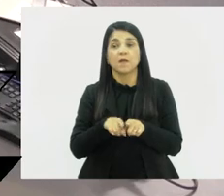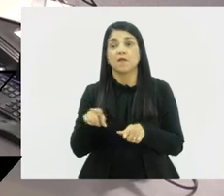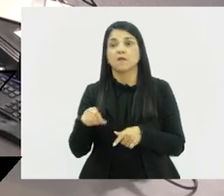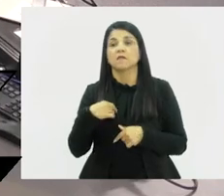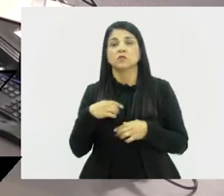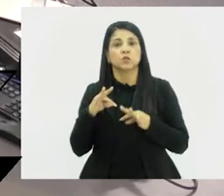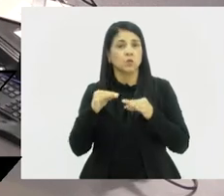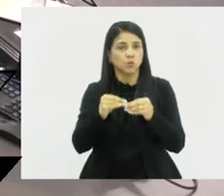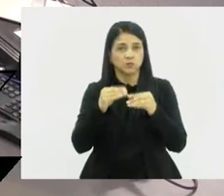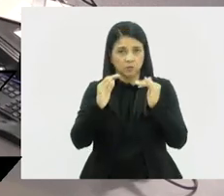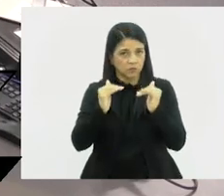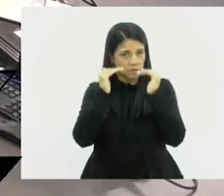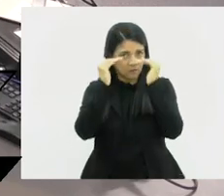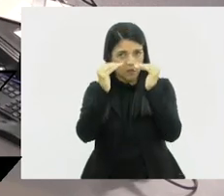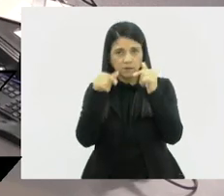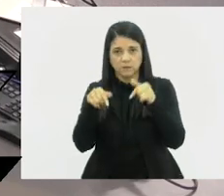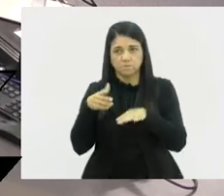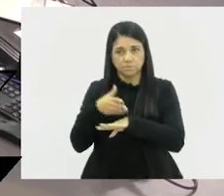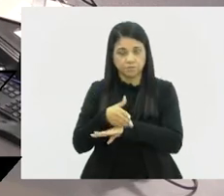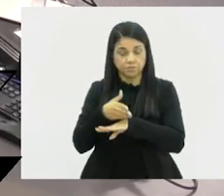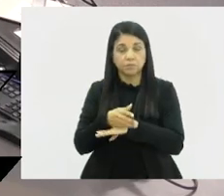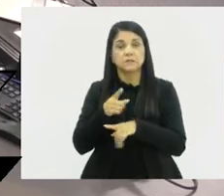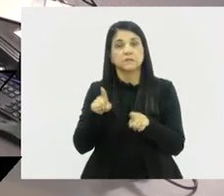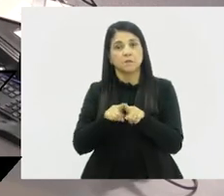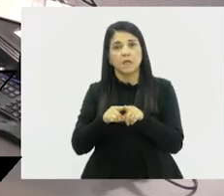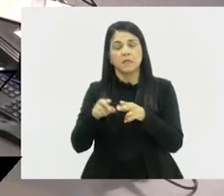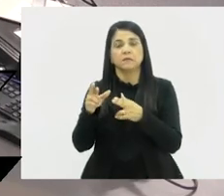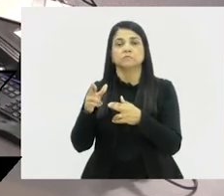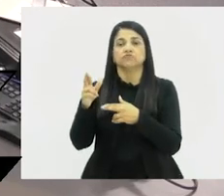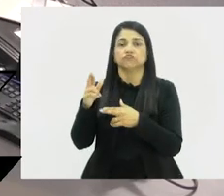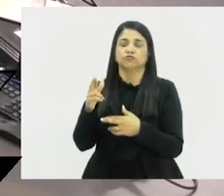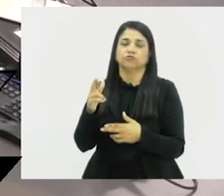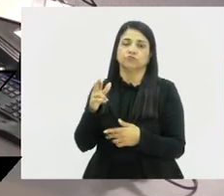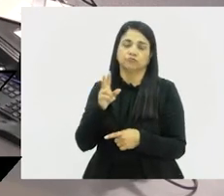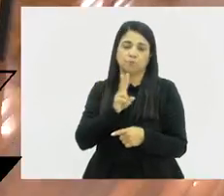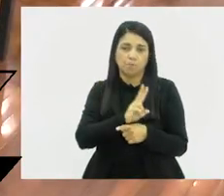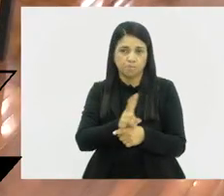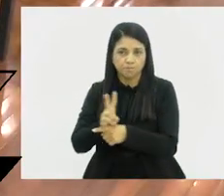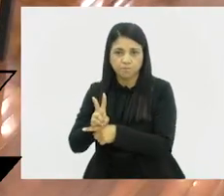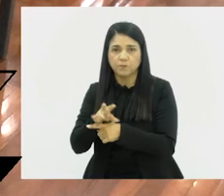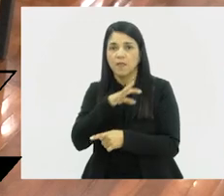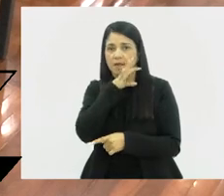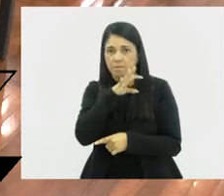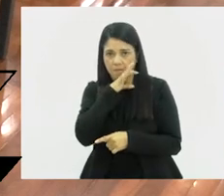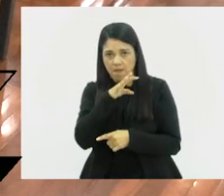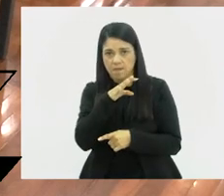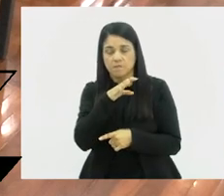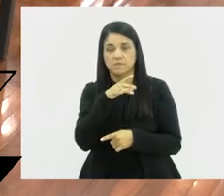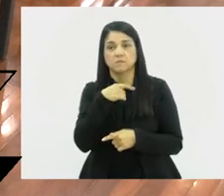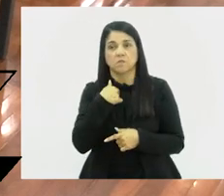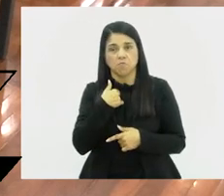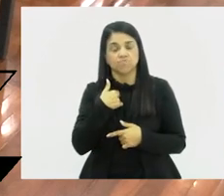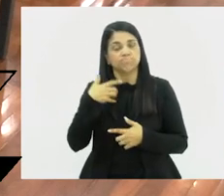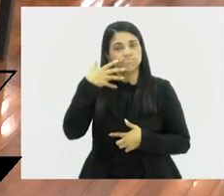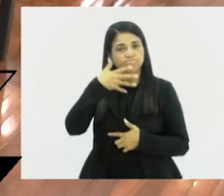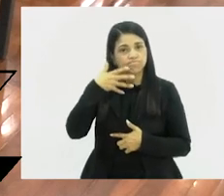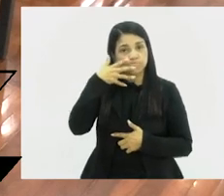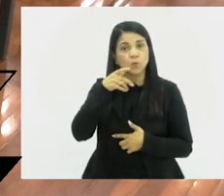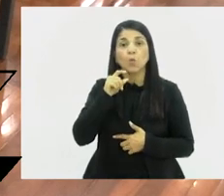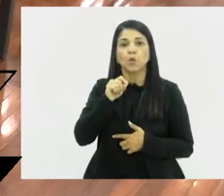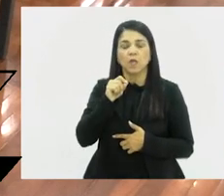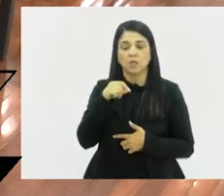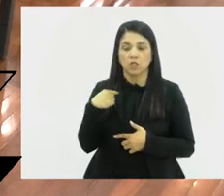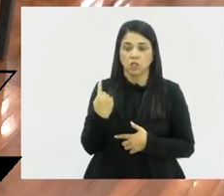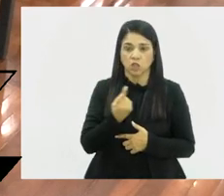presentes, principalmente os protetores de animais, que assim eu posso dizer que o que seria de nós aqui